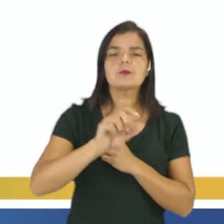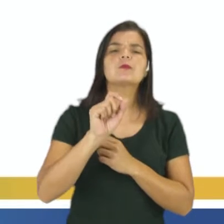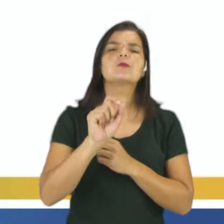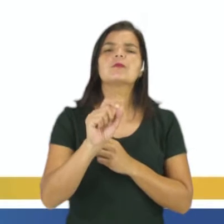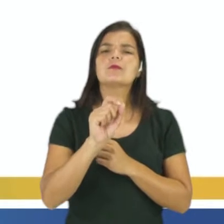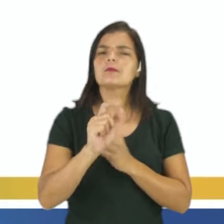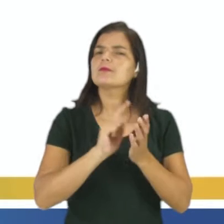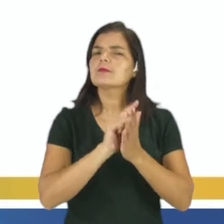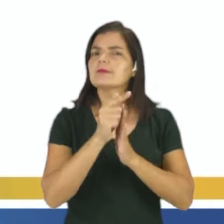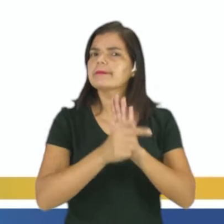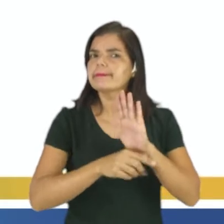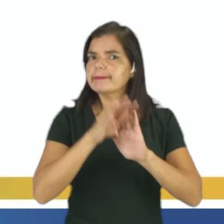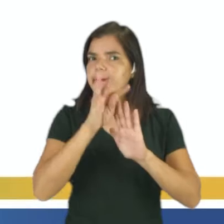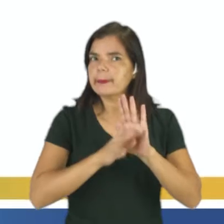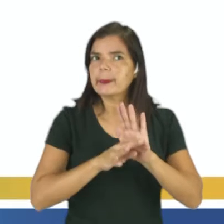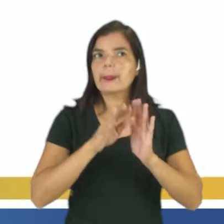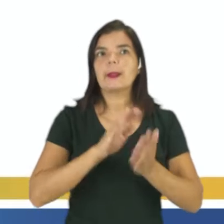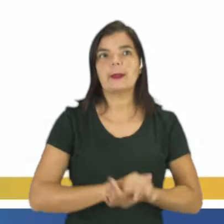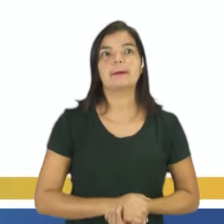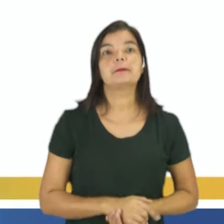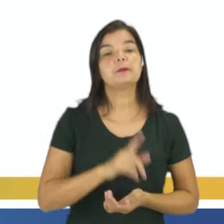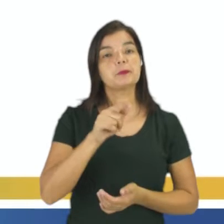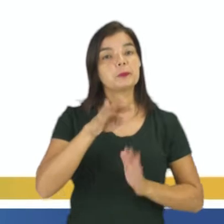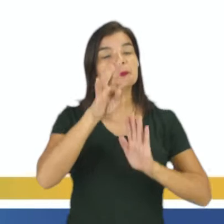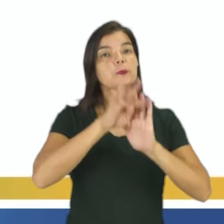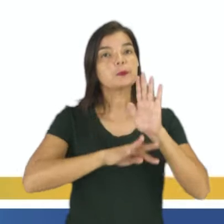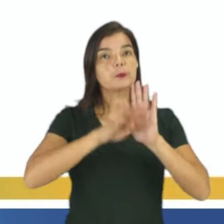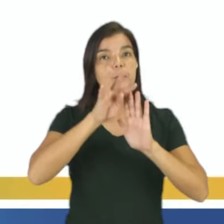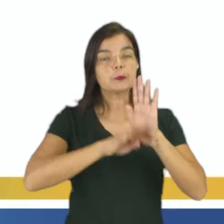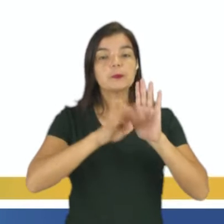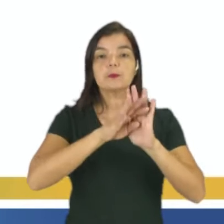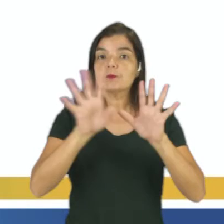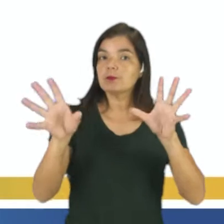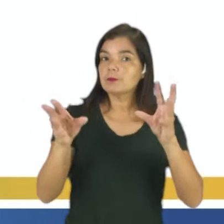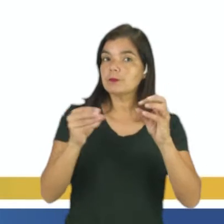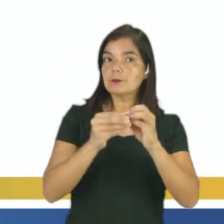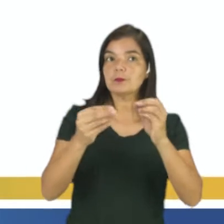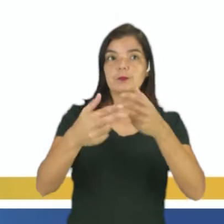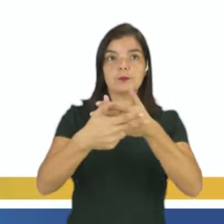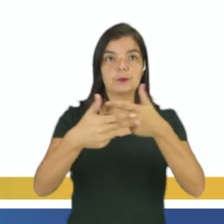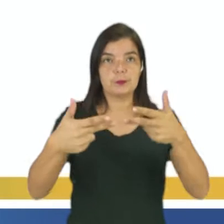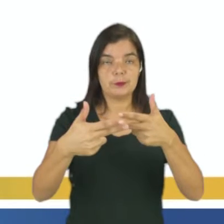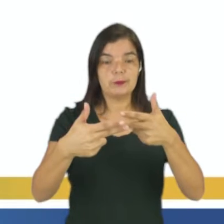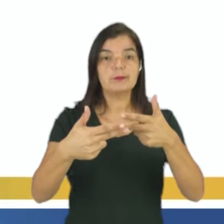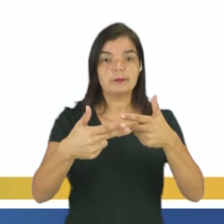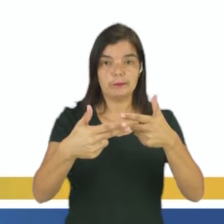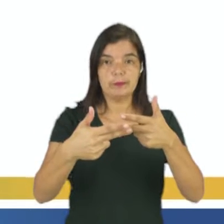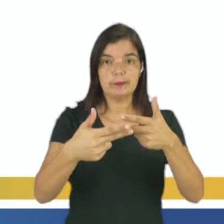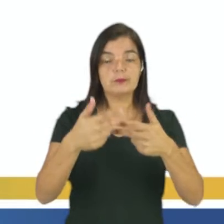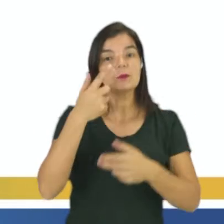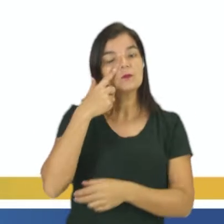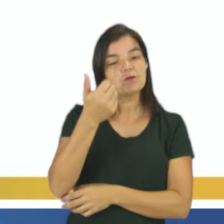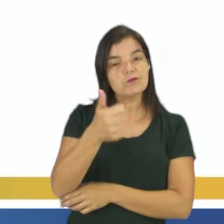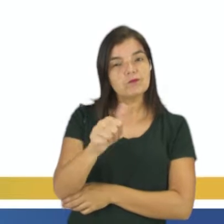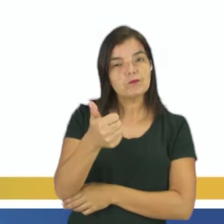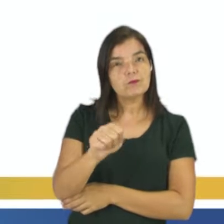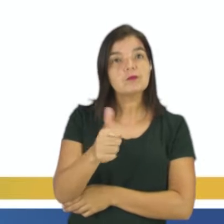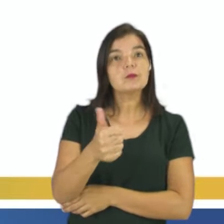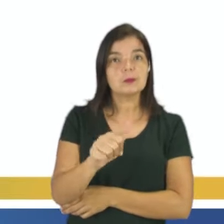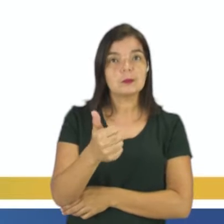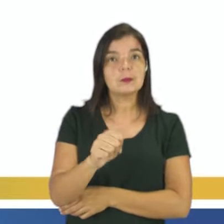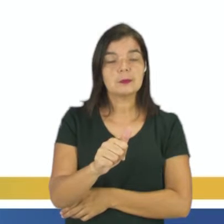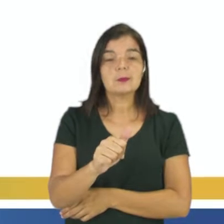que é esse gênero textual? É um texto que, além de resumir o objeto analisado,